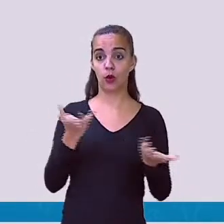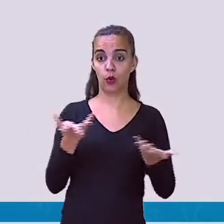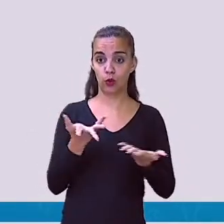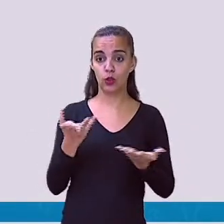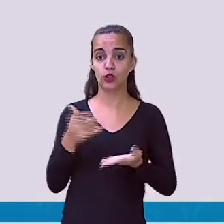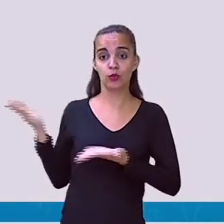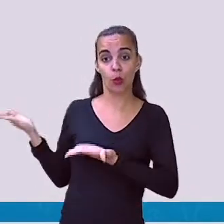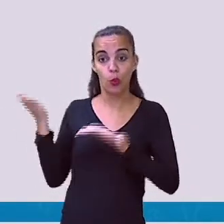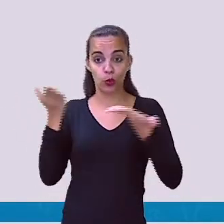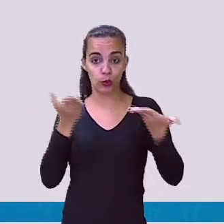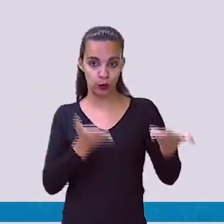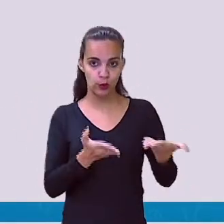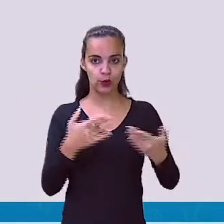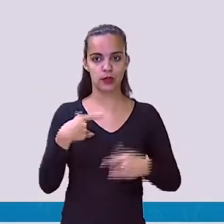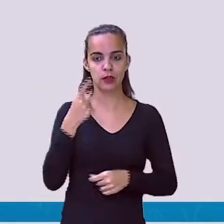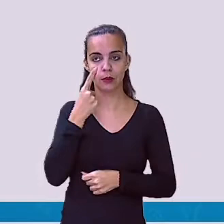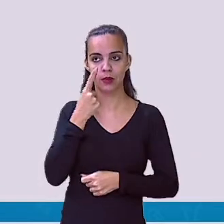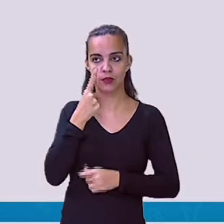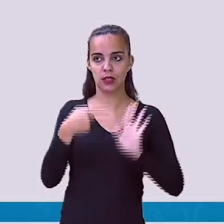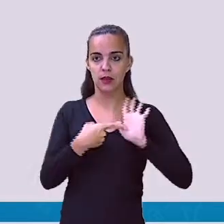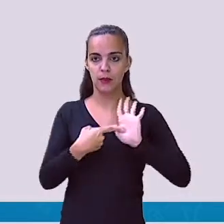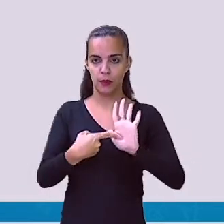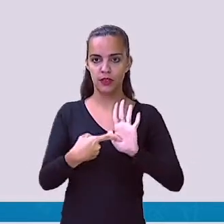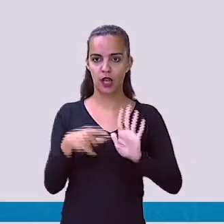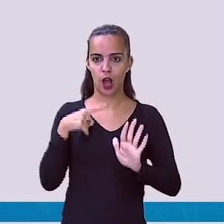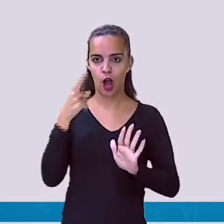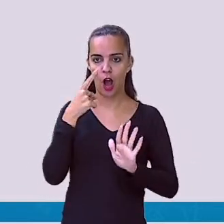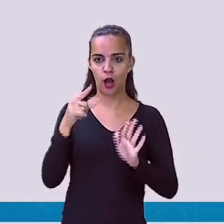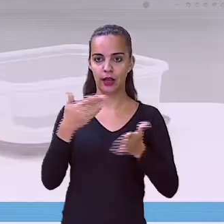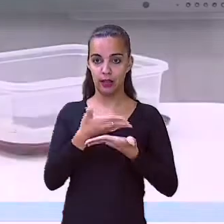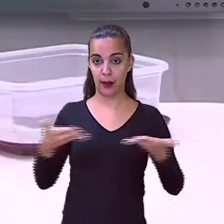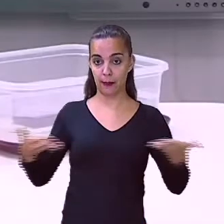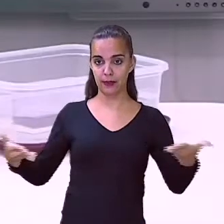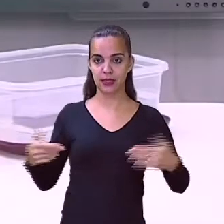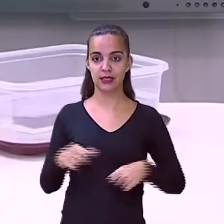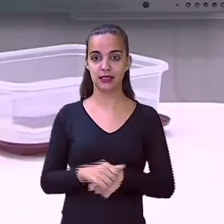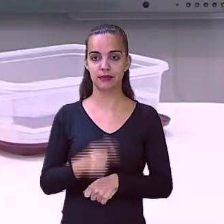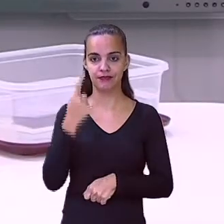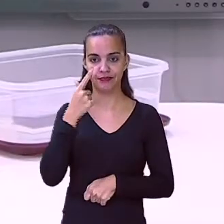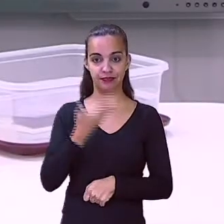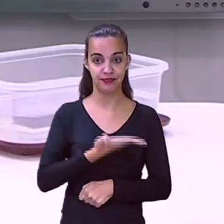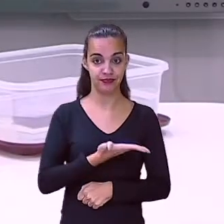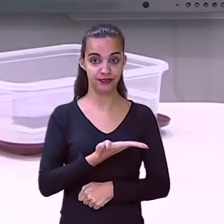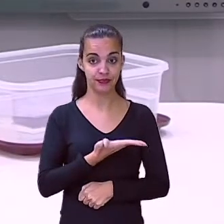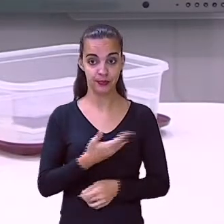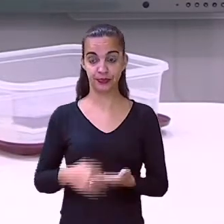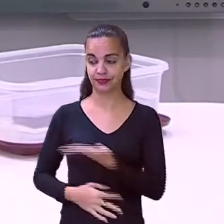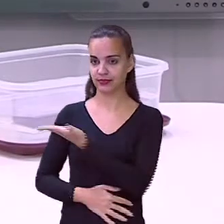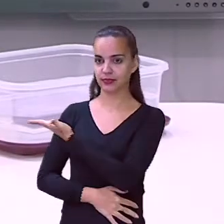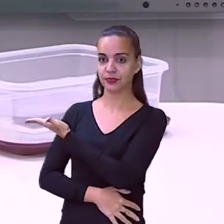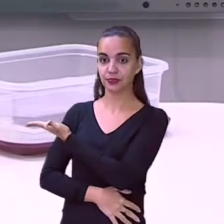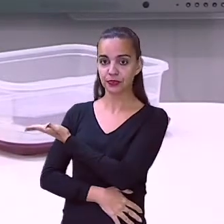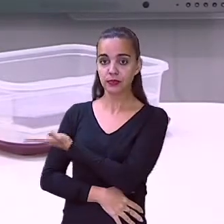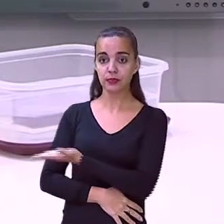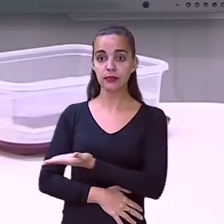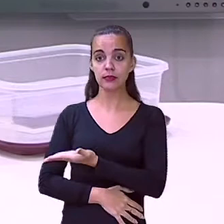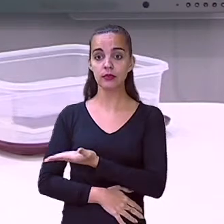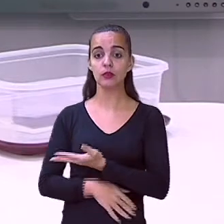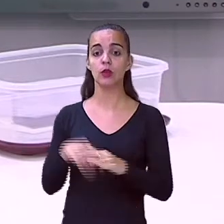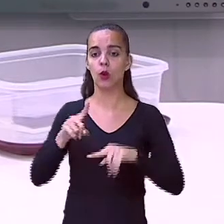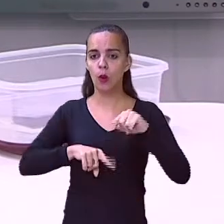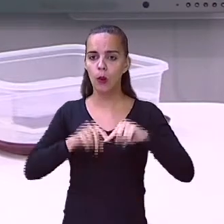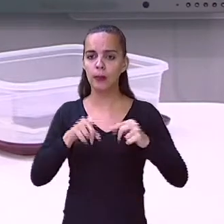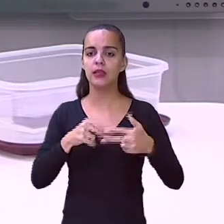veremos hoje aqui. Por isso que nós temos aqui na mesa alguns materiais.